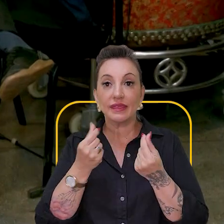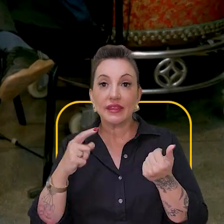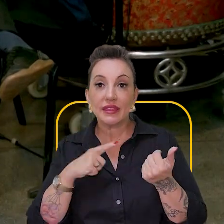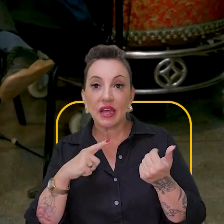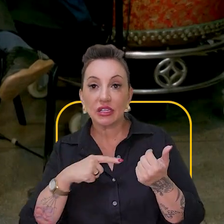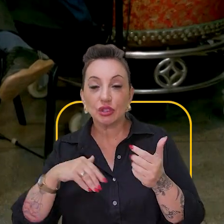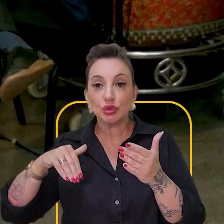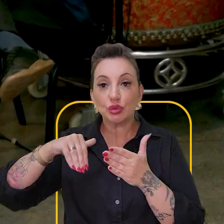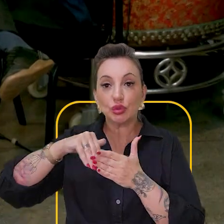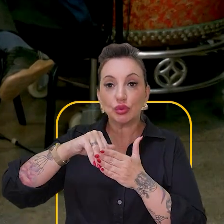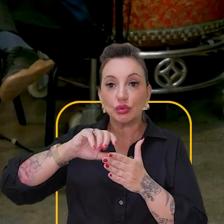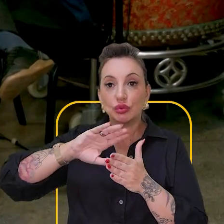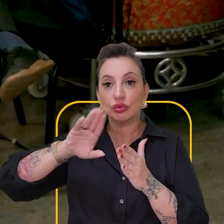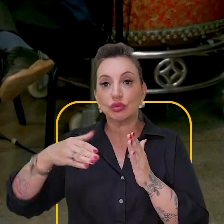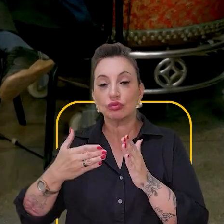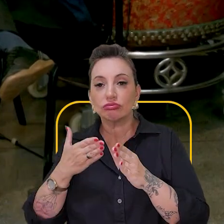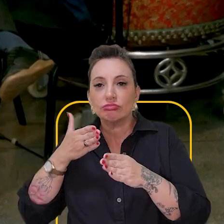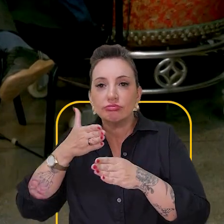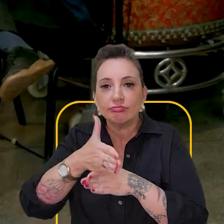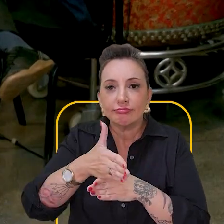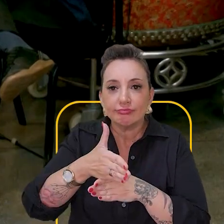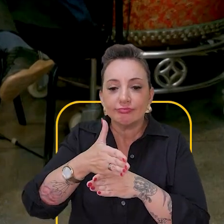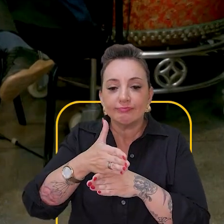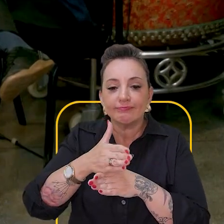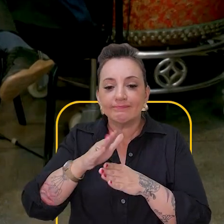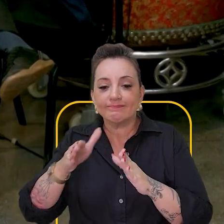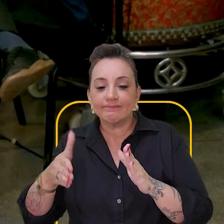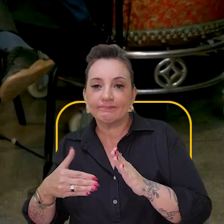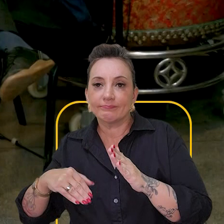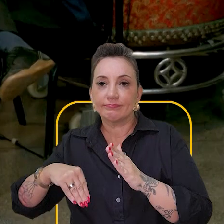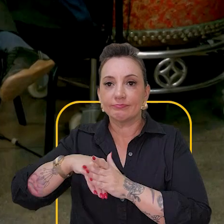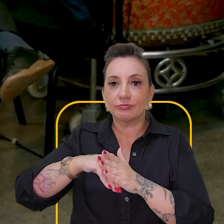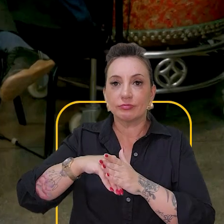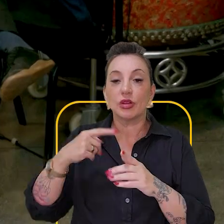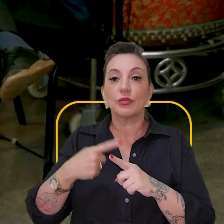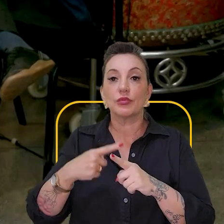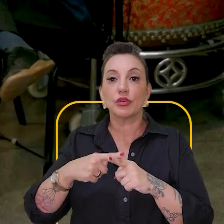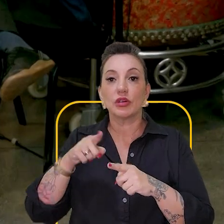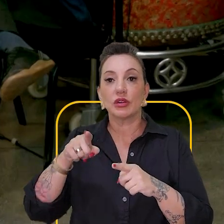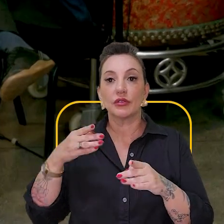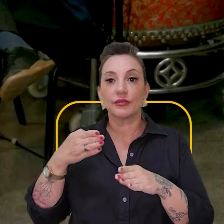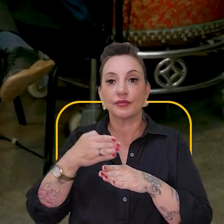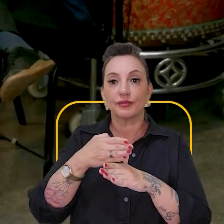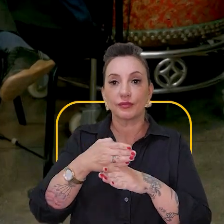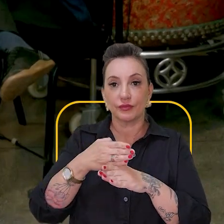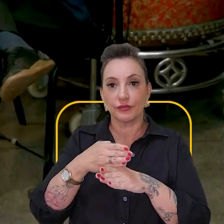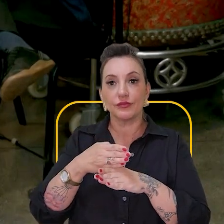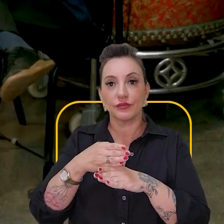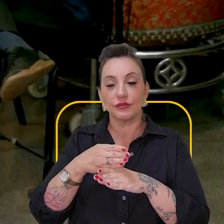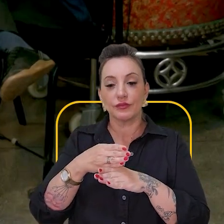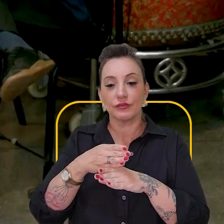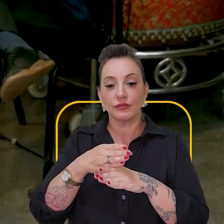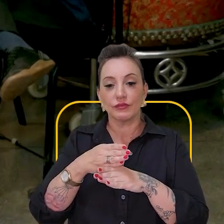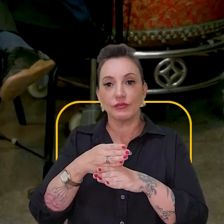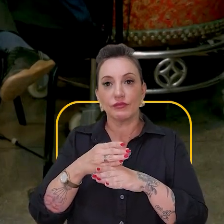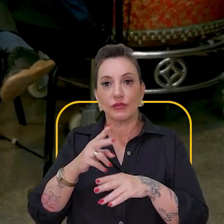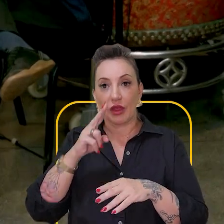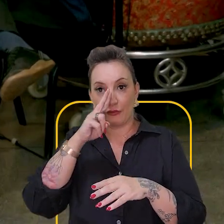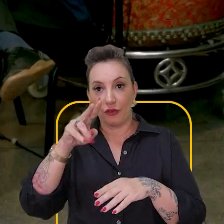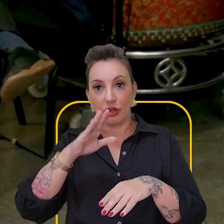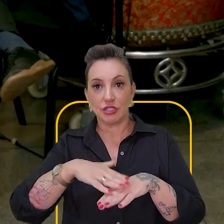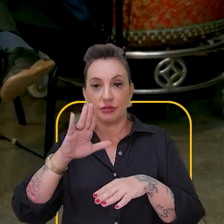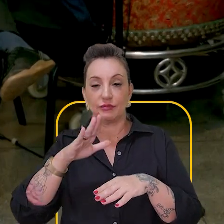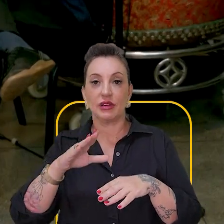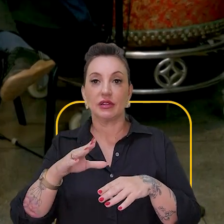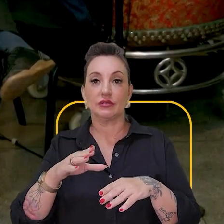detalhes você vai dar o chute circular você dá uma entradinha para cá com o pé e bate porque como você tá vindo mais para cá isso vai pegar mais